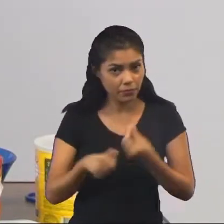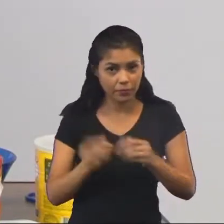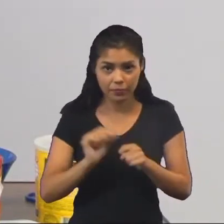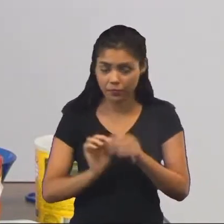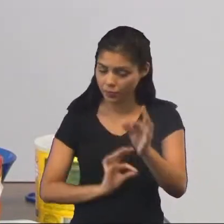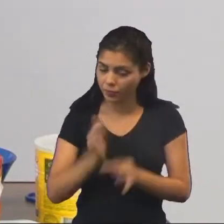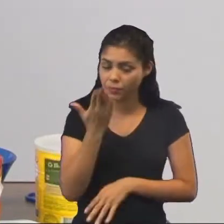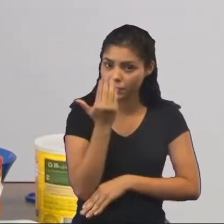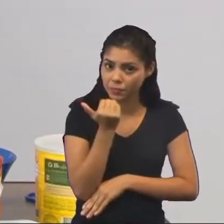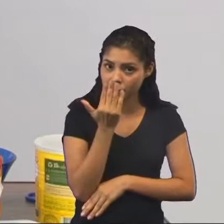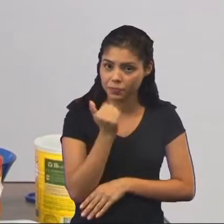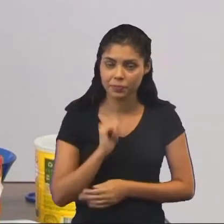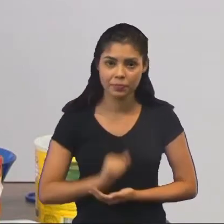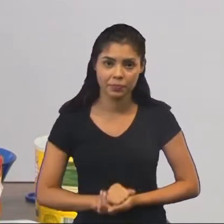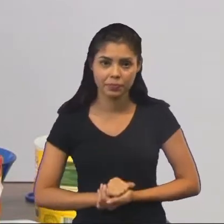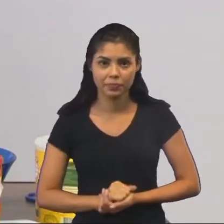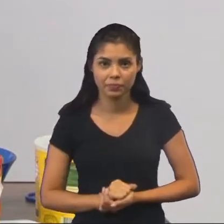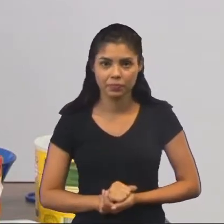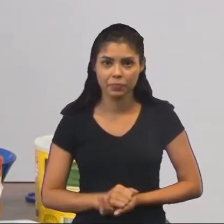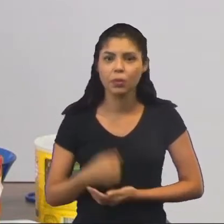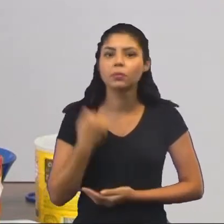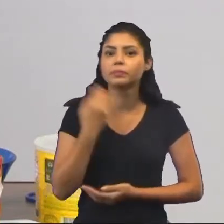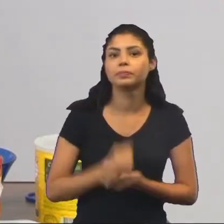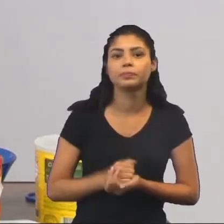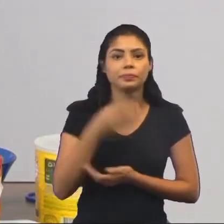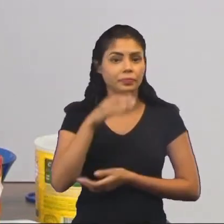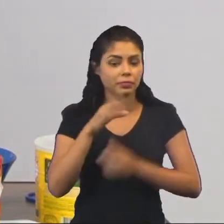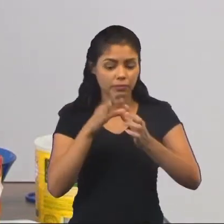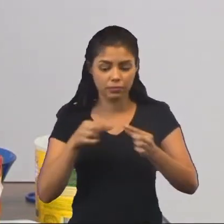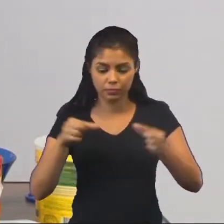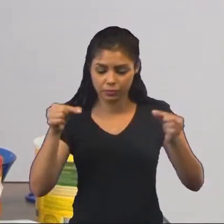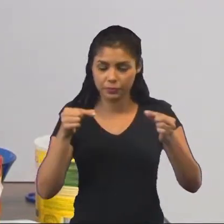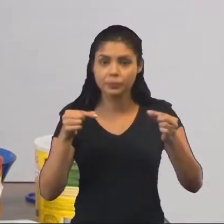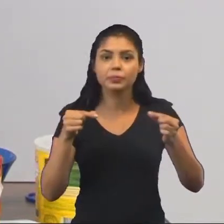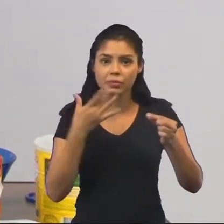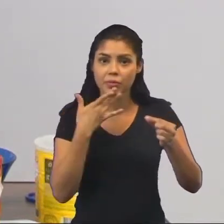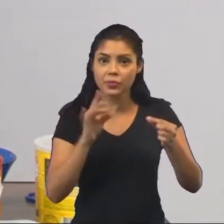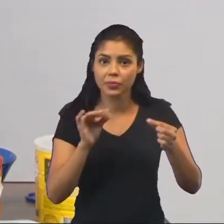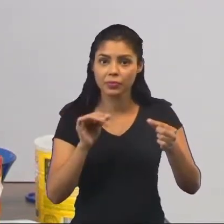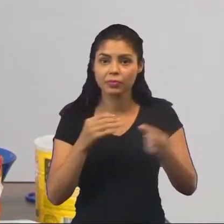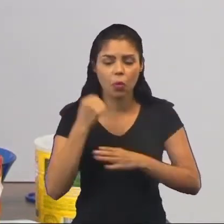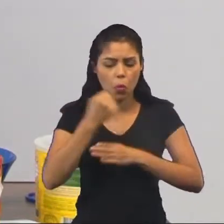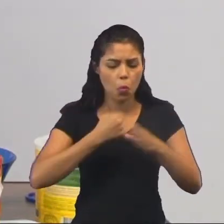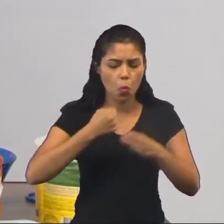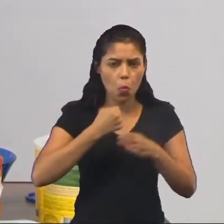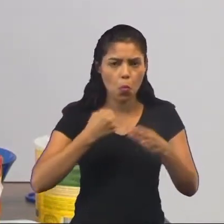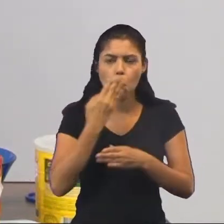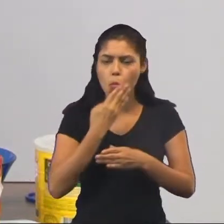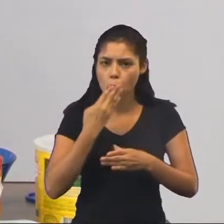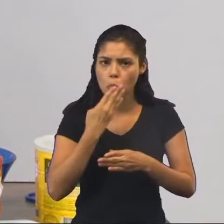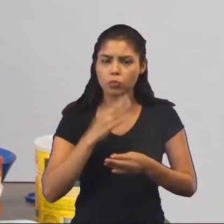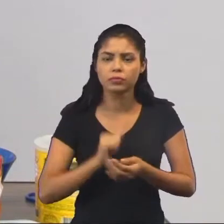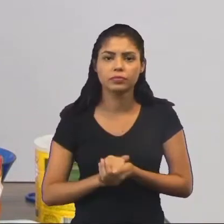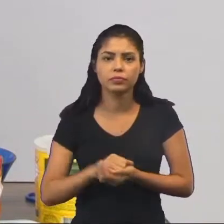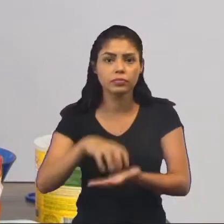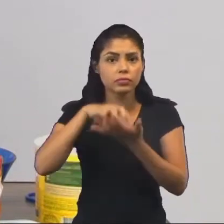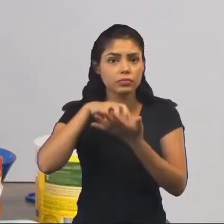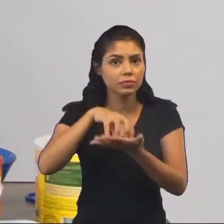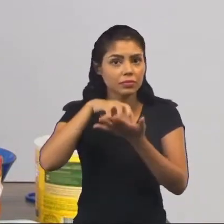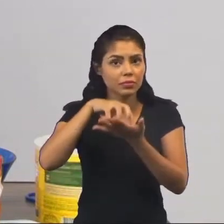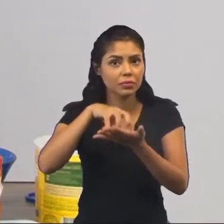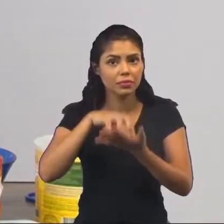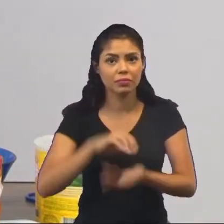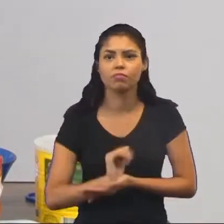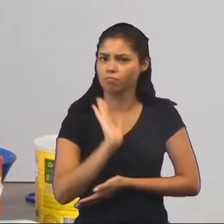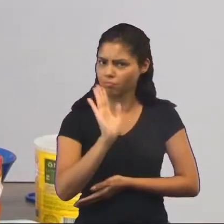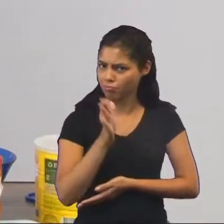algum alimento. Um salgado, um tipo de carne, um bolo, um pudim. Vocês